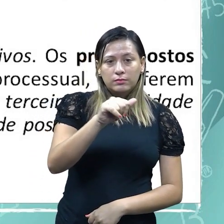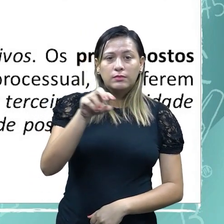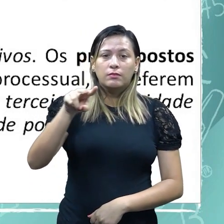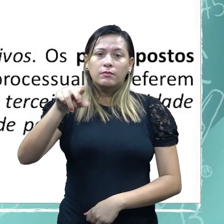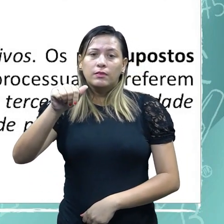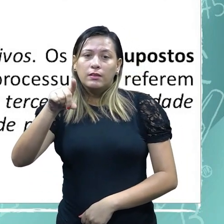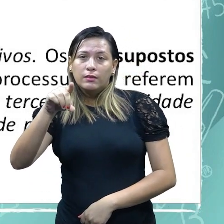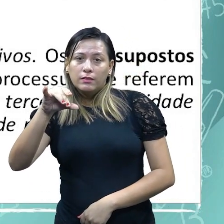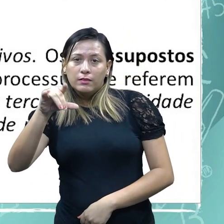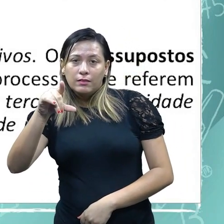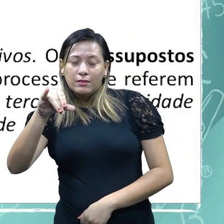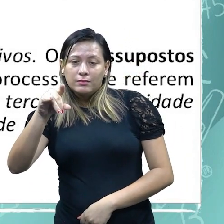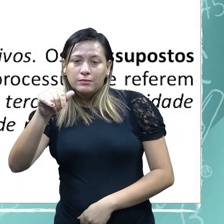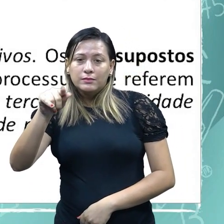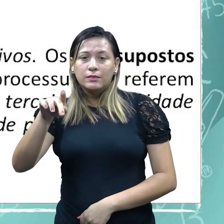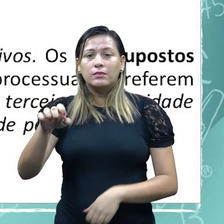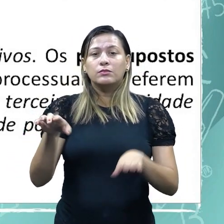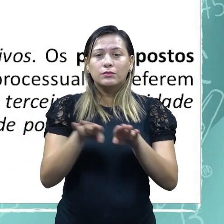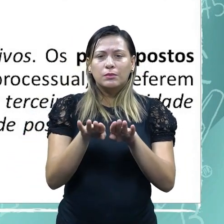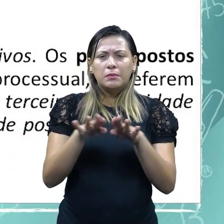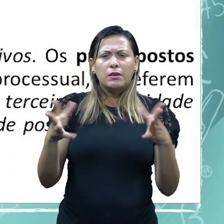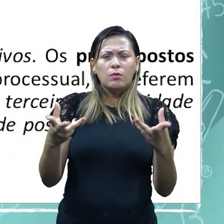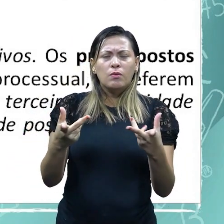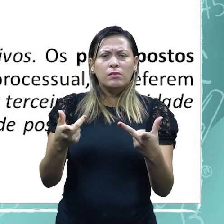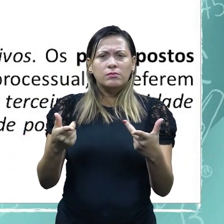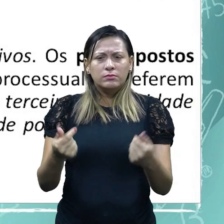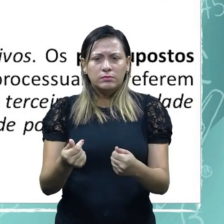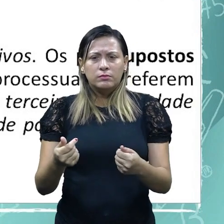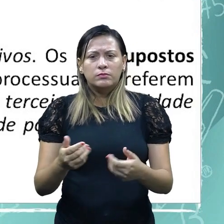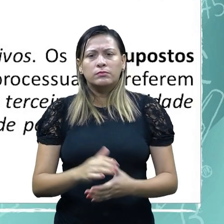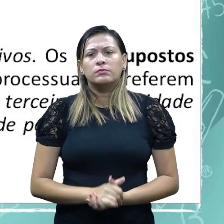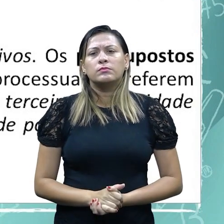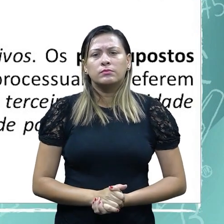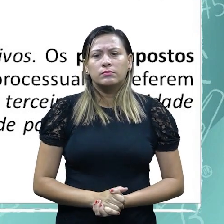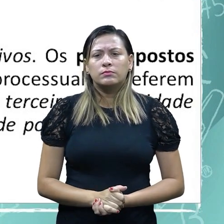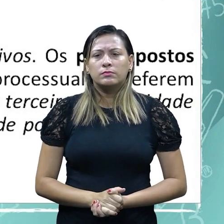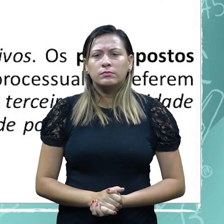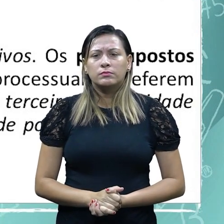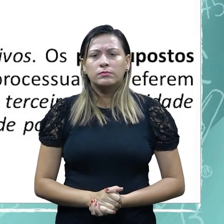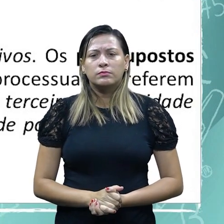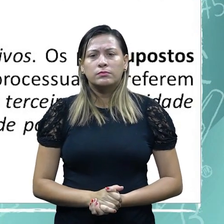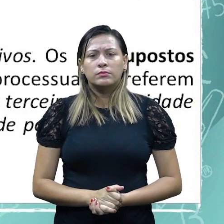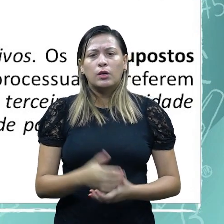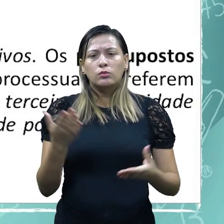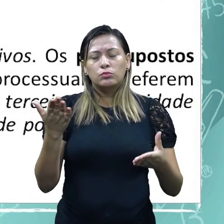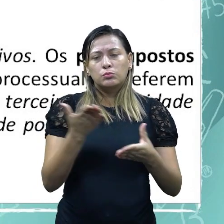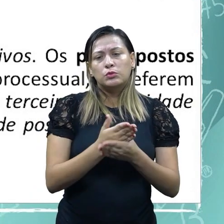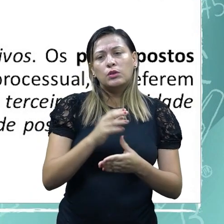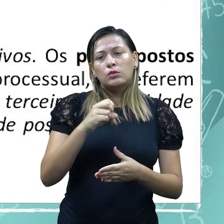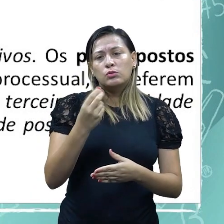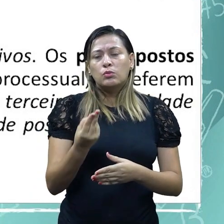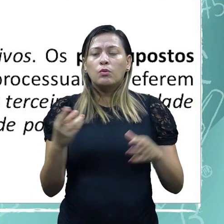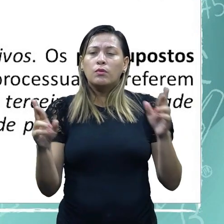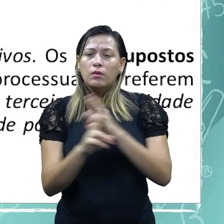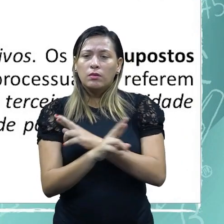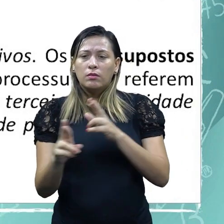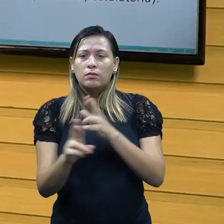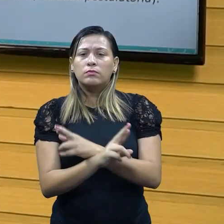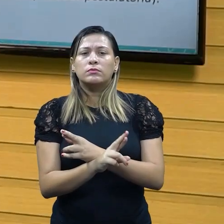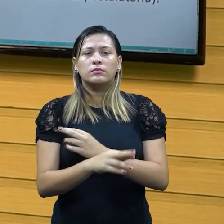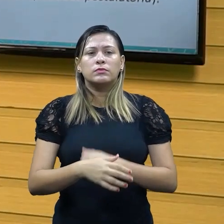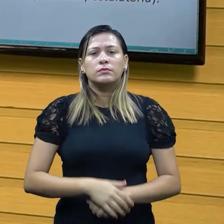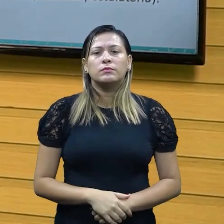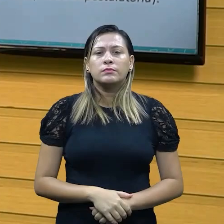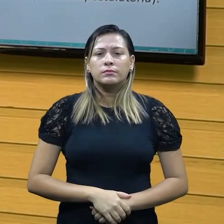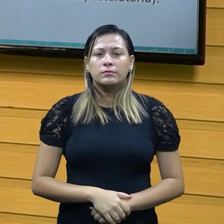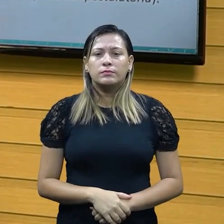a eficácia de qualquer ato ou relação, né, nesse caso, que encontram-se subordinadas a alguns requisitos.